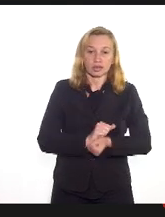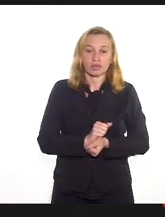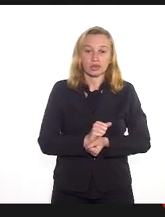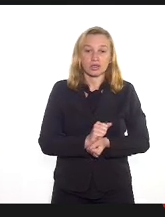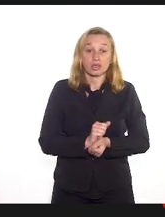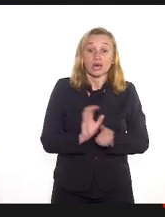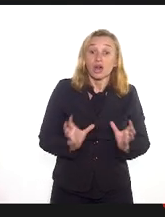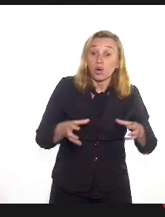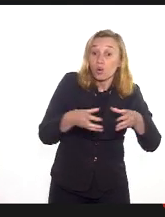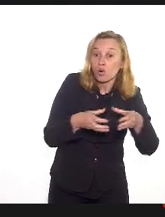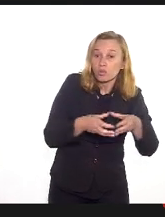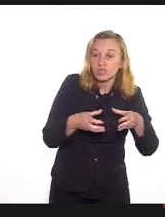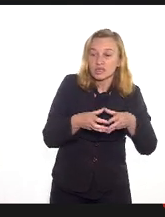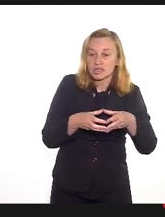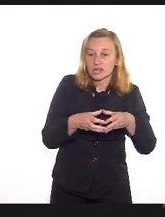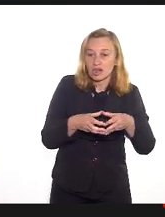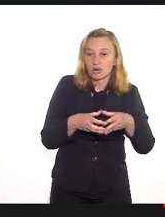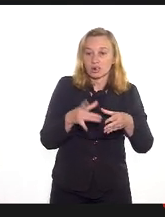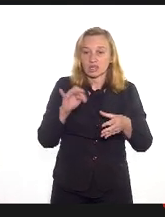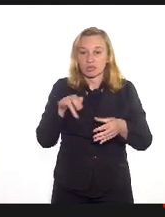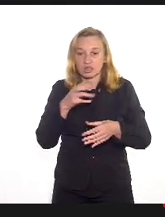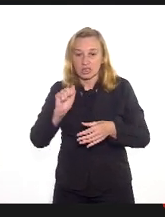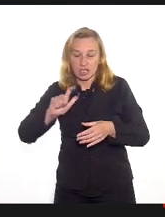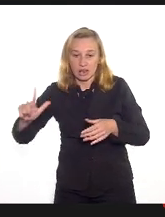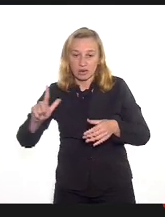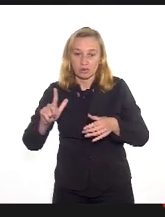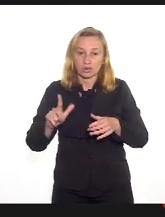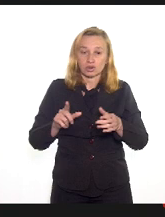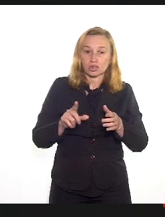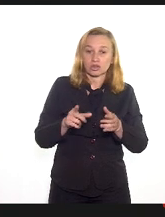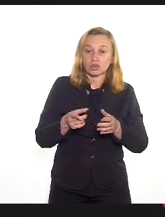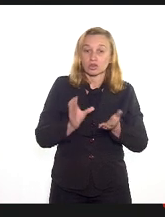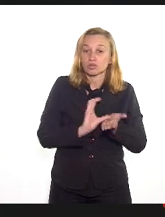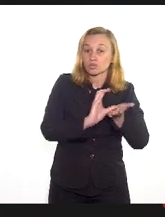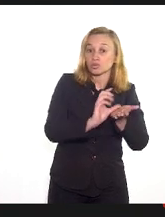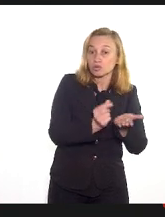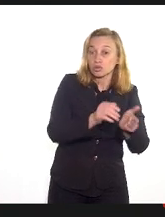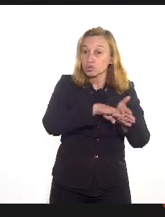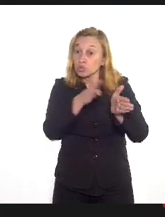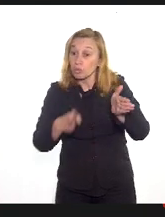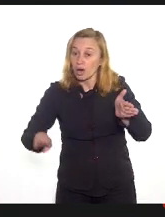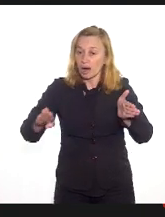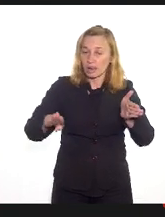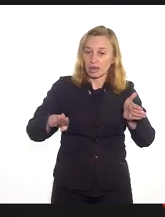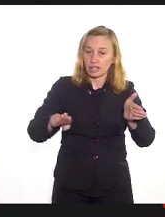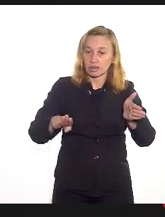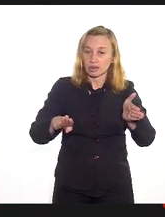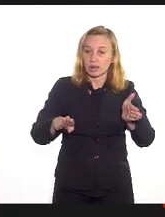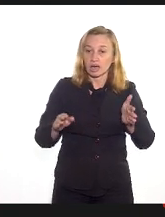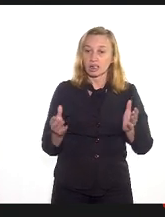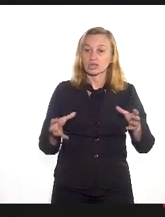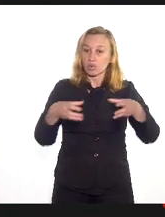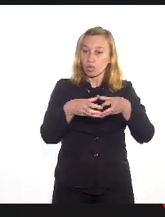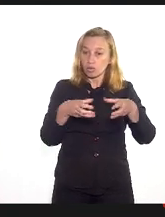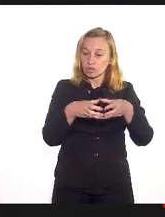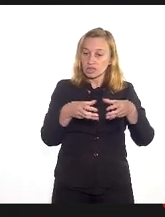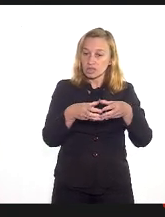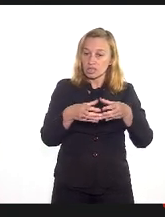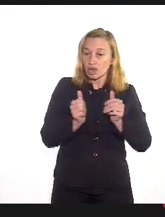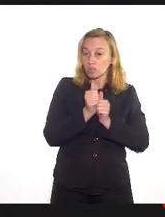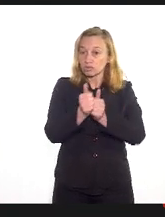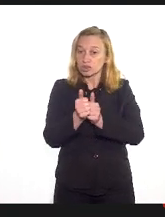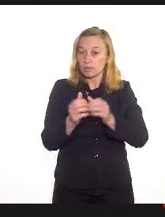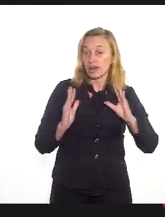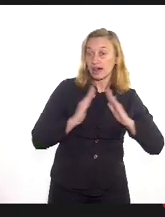o da Comissão Interministerial de Recursos do Mar. Ele é conduzido, essa comissão é conduzida pela Casa